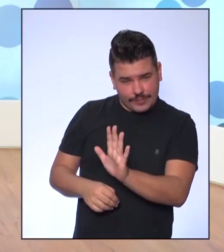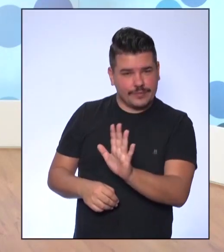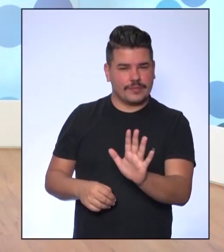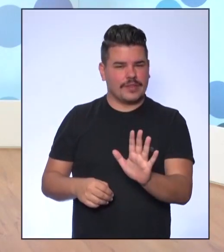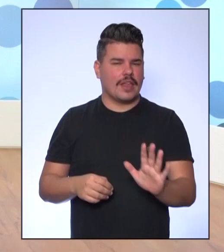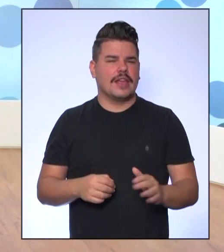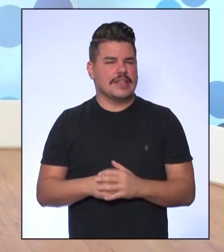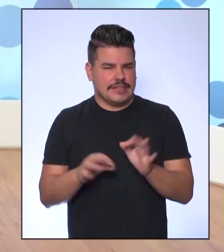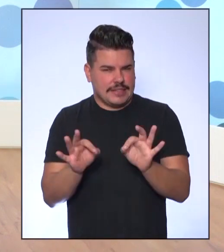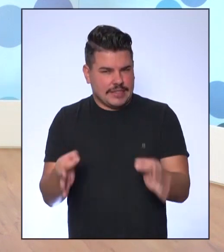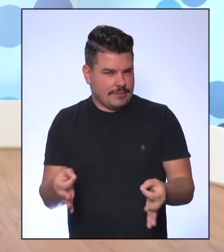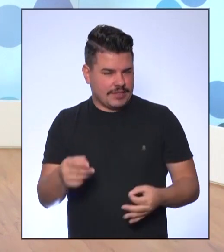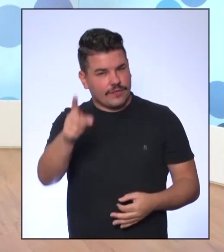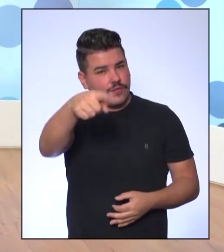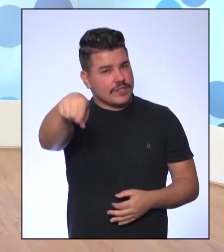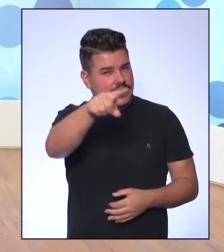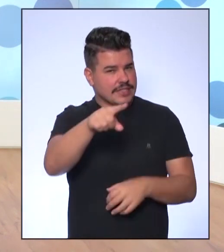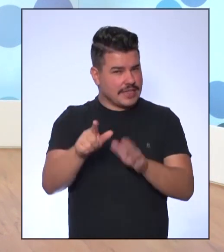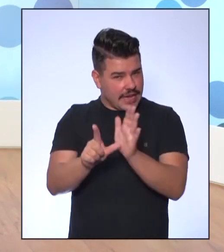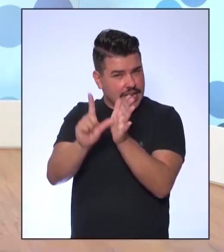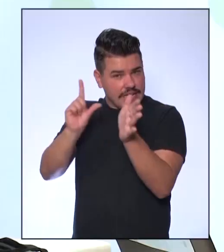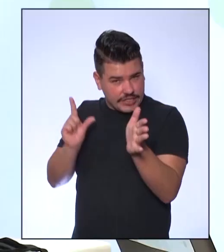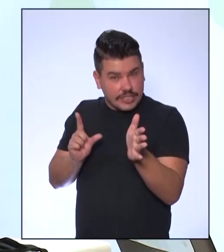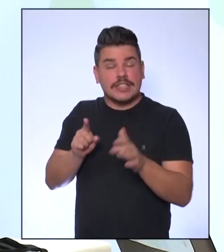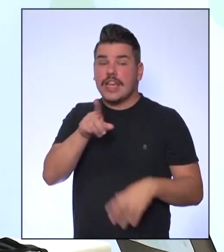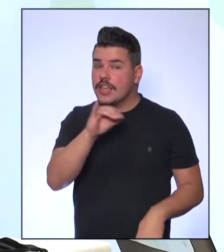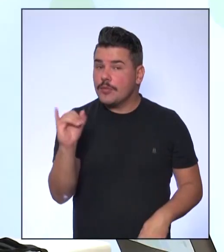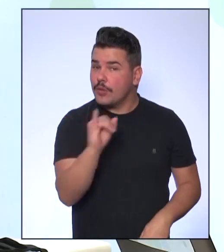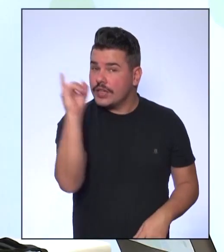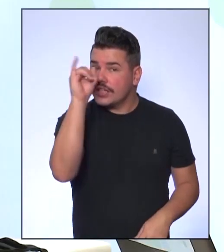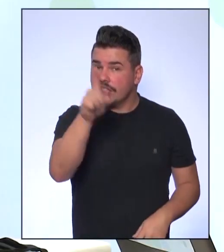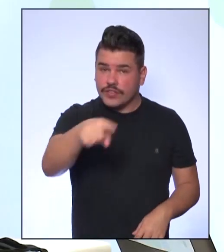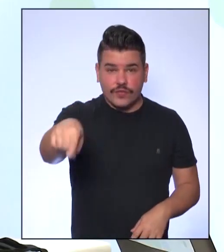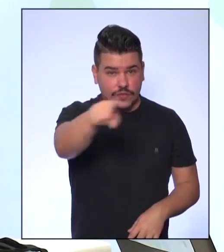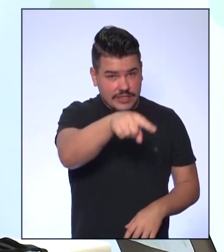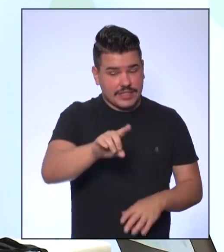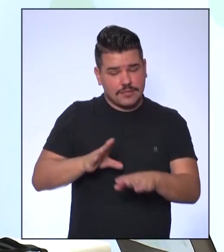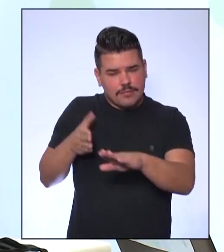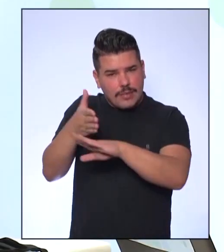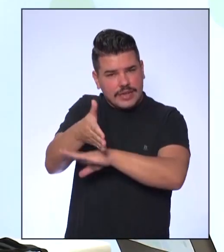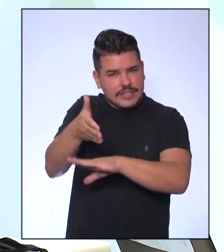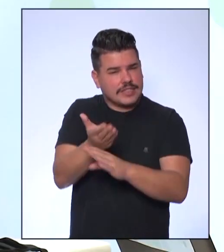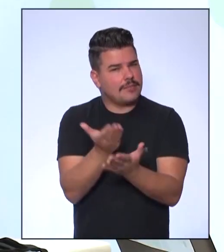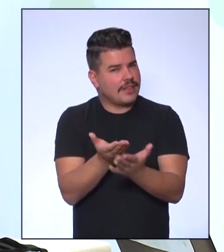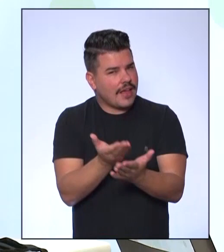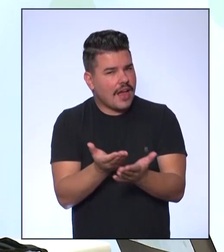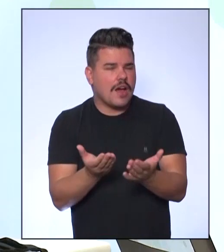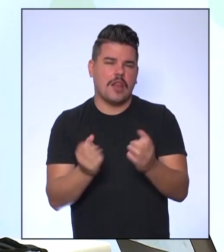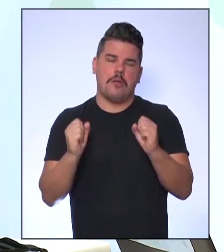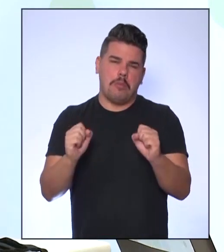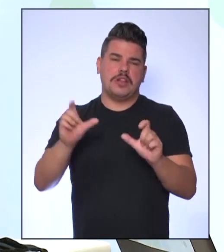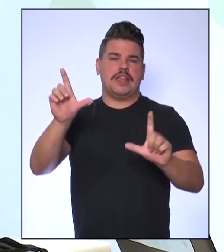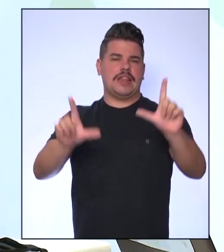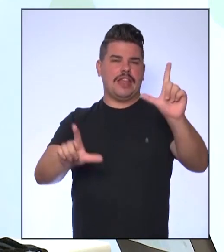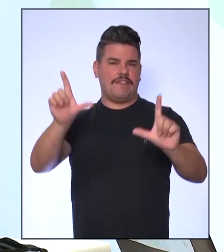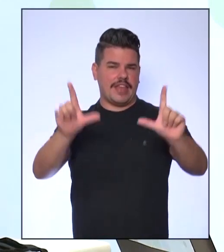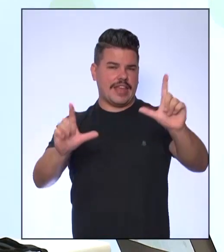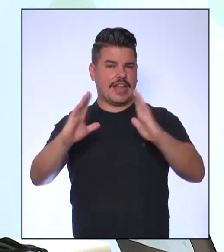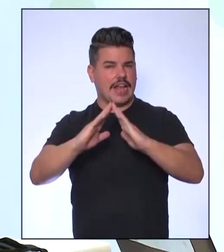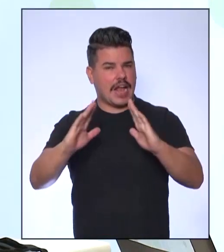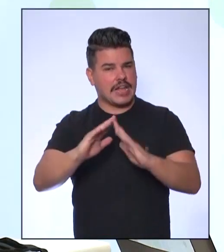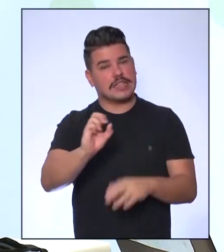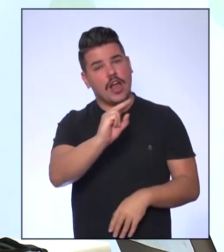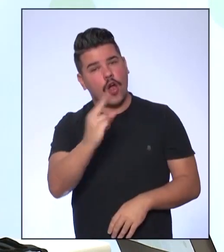Claro. colocar e dar o tempo para os alunos, é importante também que os alunos que estão participando, tanto pela TV como